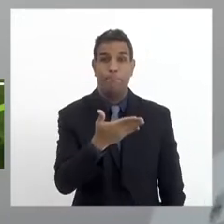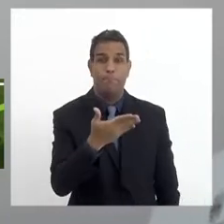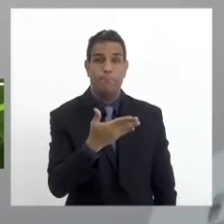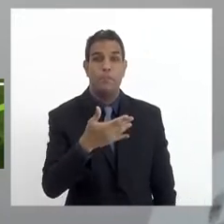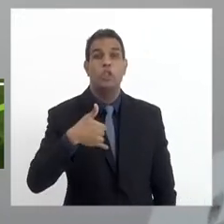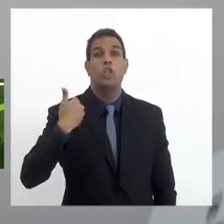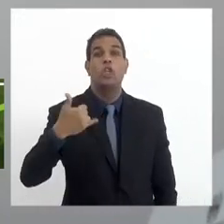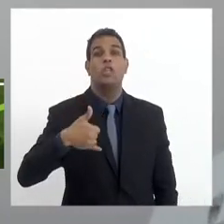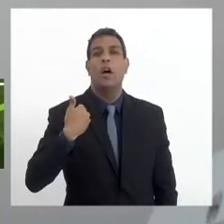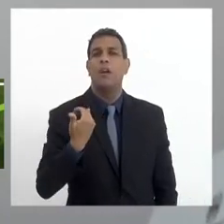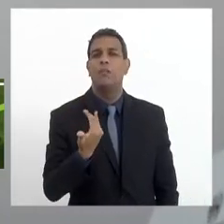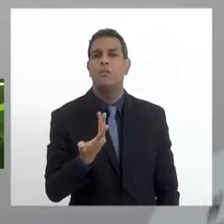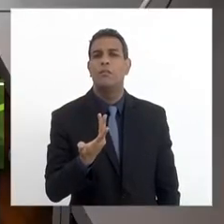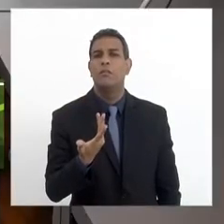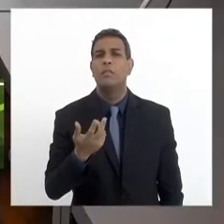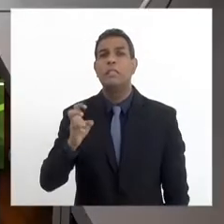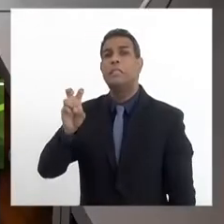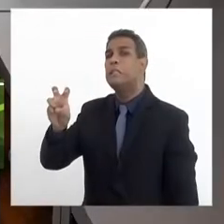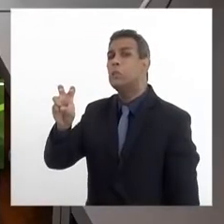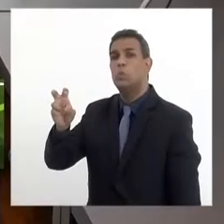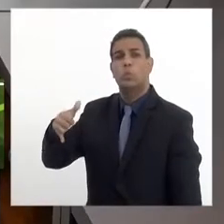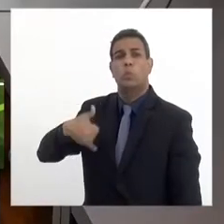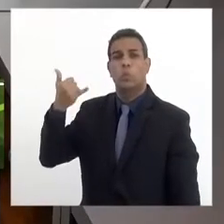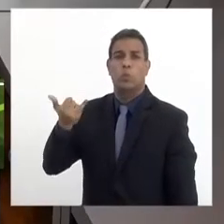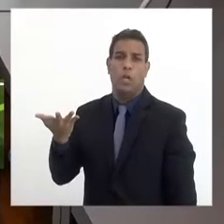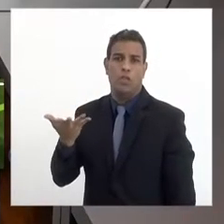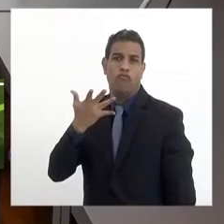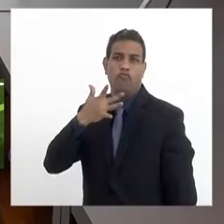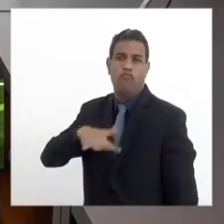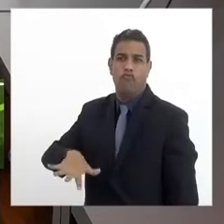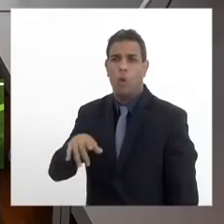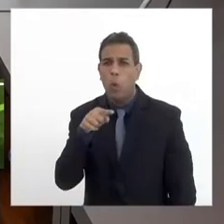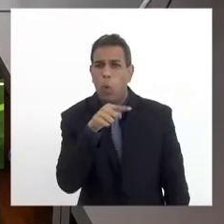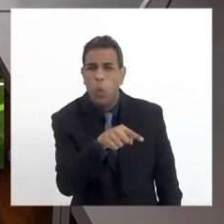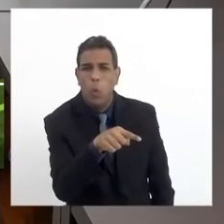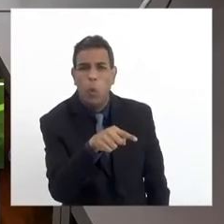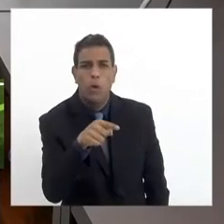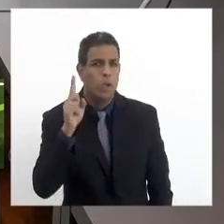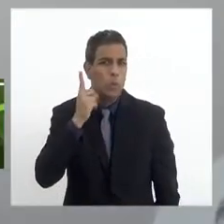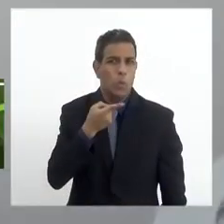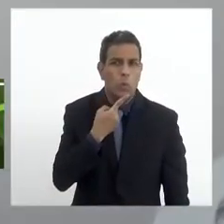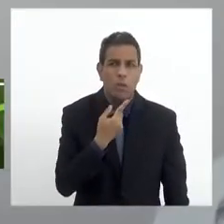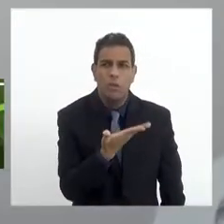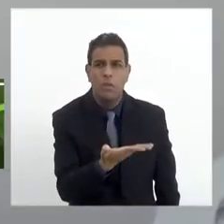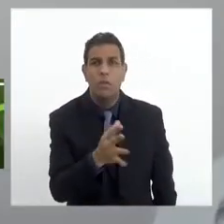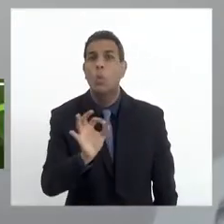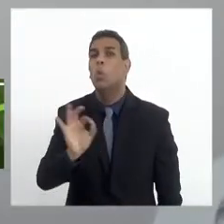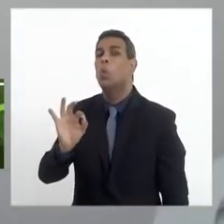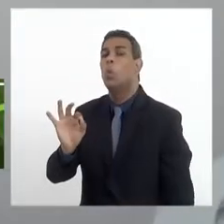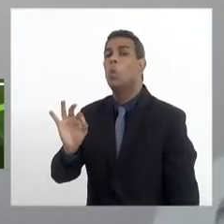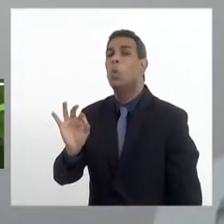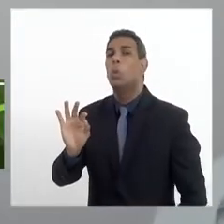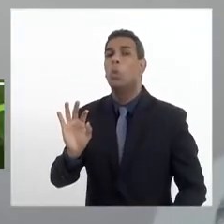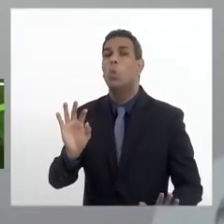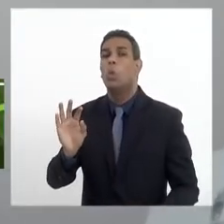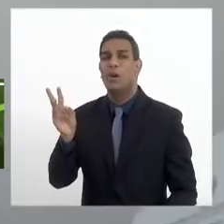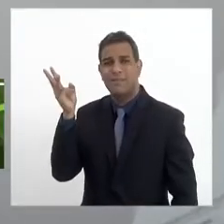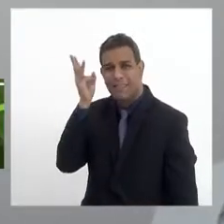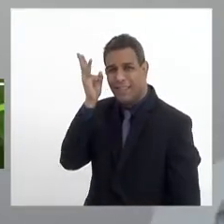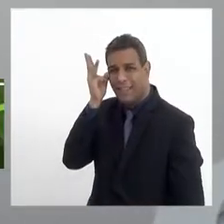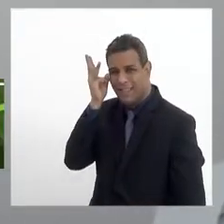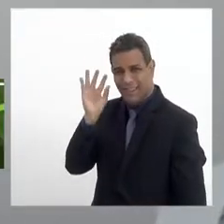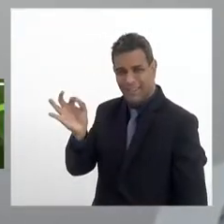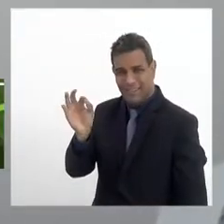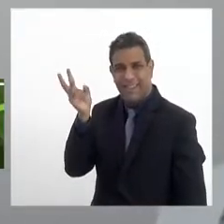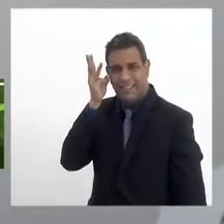idade? 5 anos. Mas é uma criança surda? Não, ela tem síndrome de Down, é isso? Síndrome de